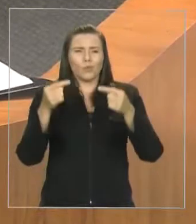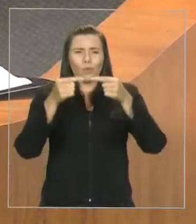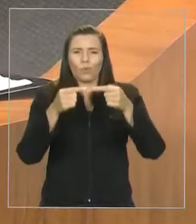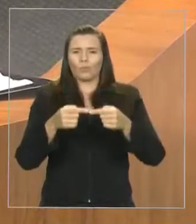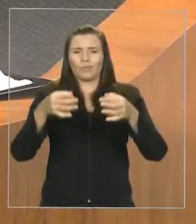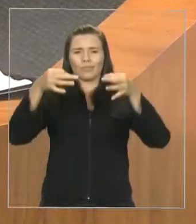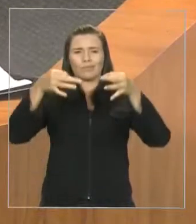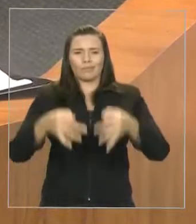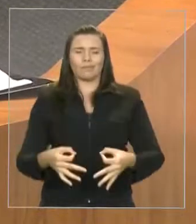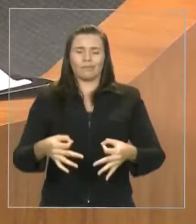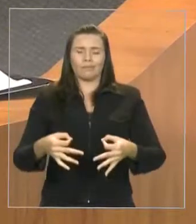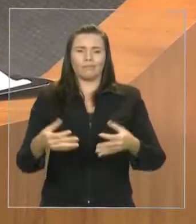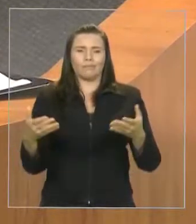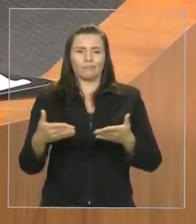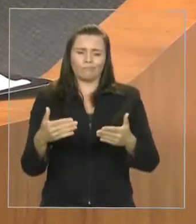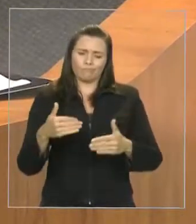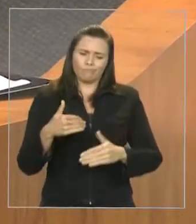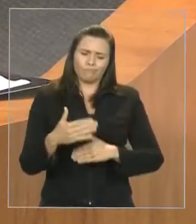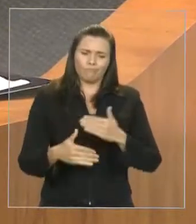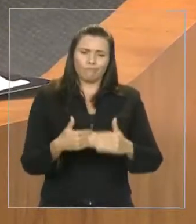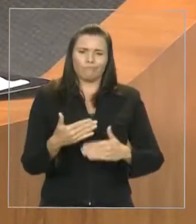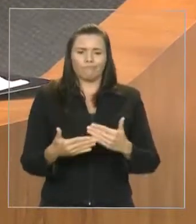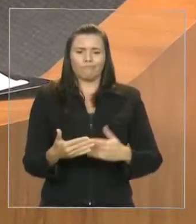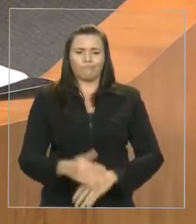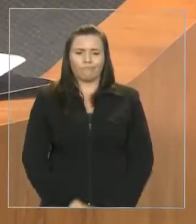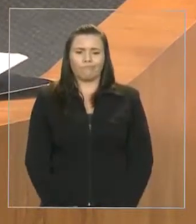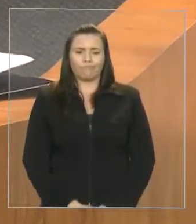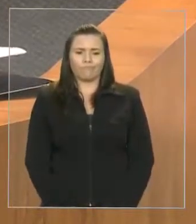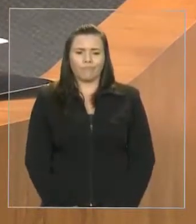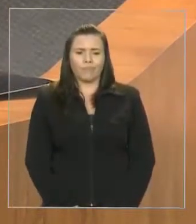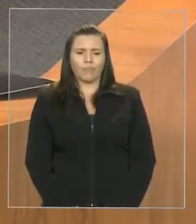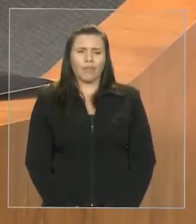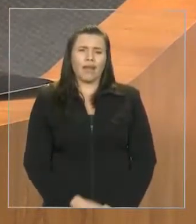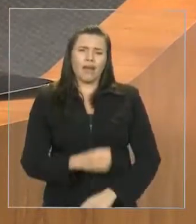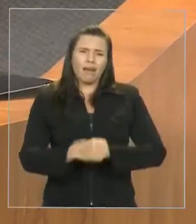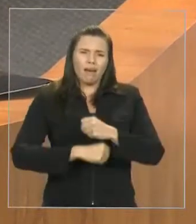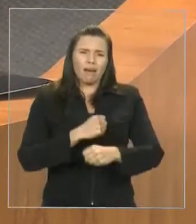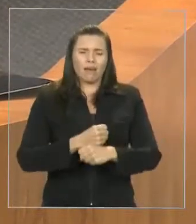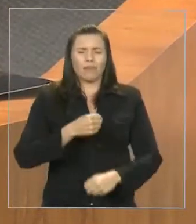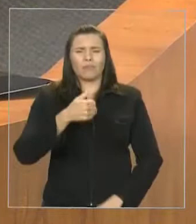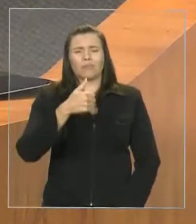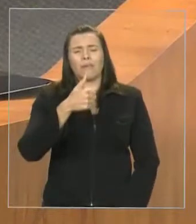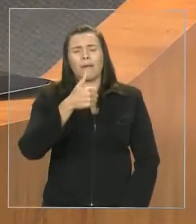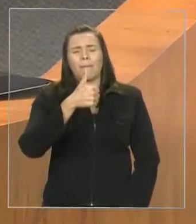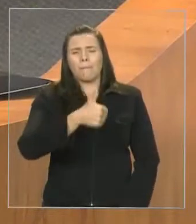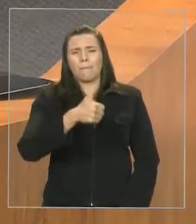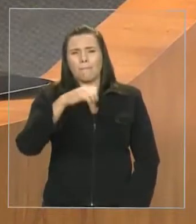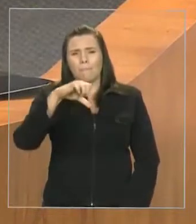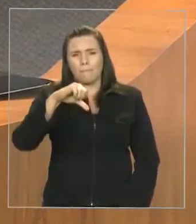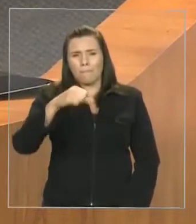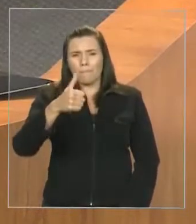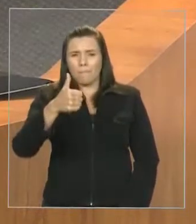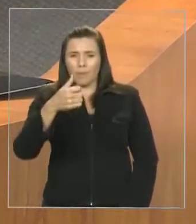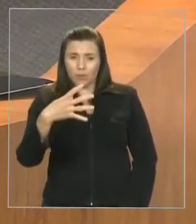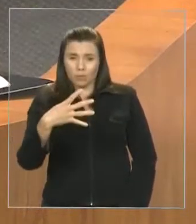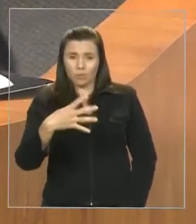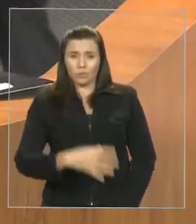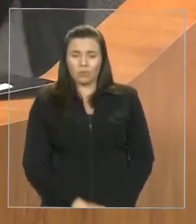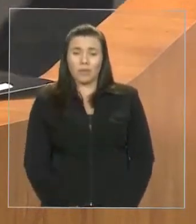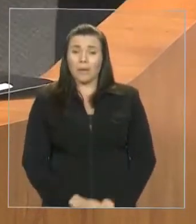dia. Um texto de Rui Barbosa de 1914 que retrata a realidade dos dias de